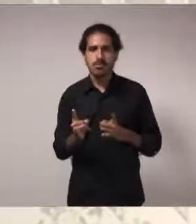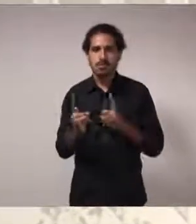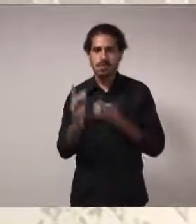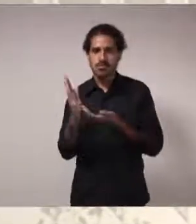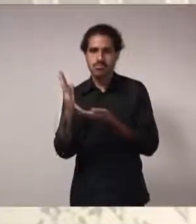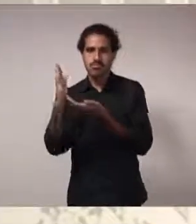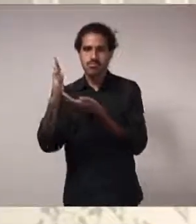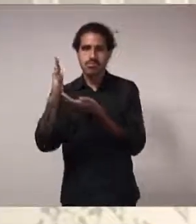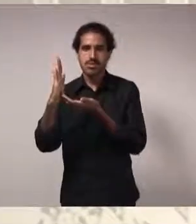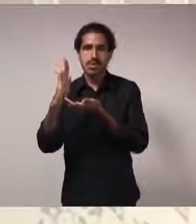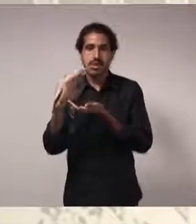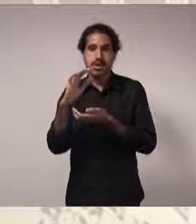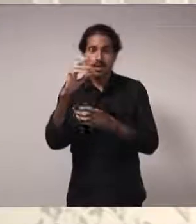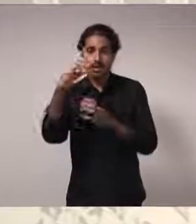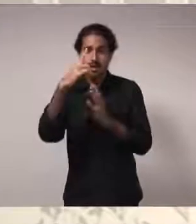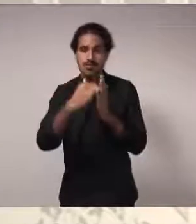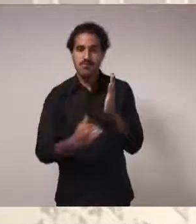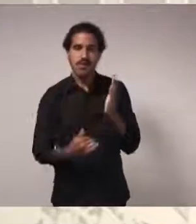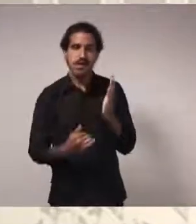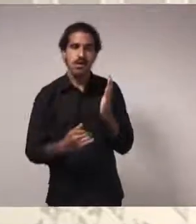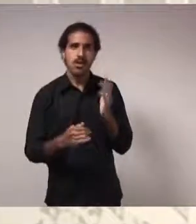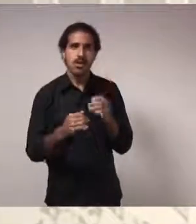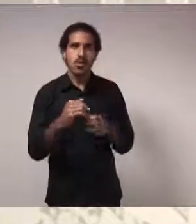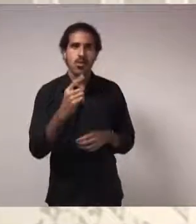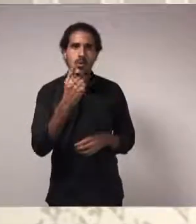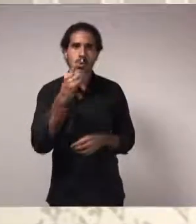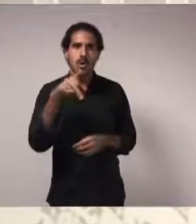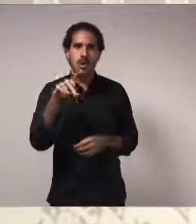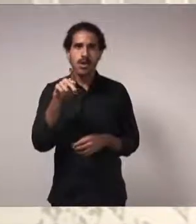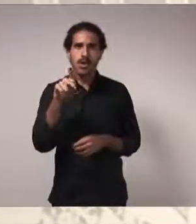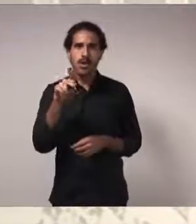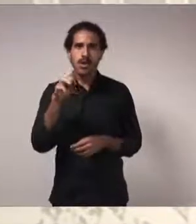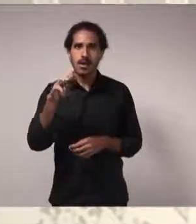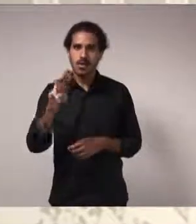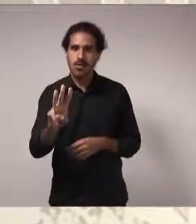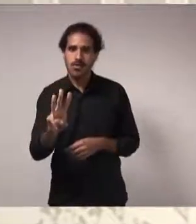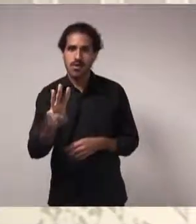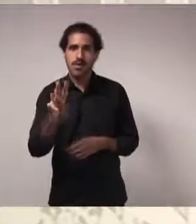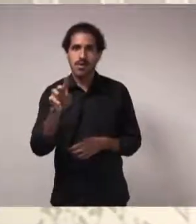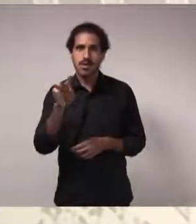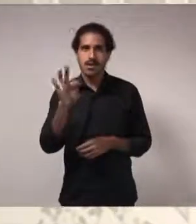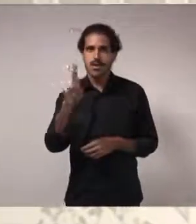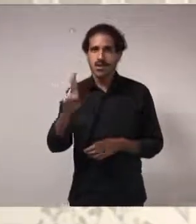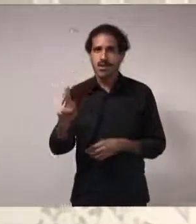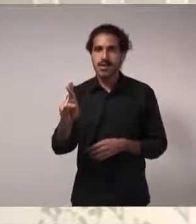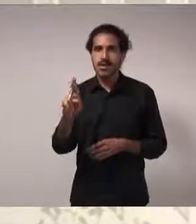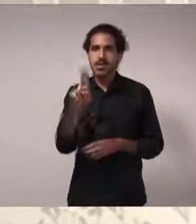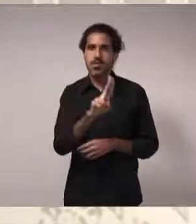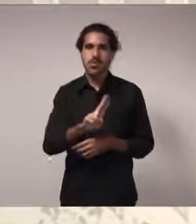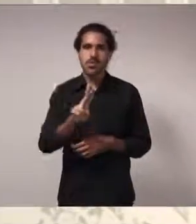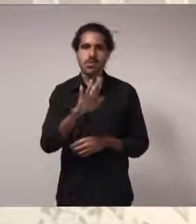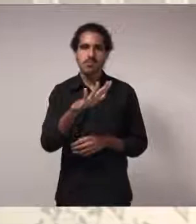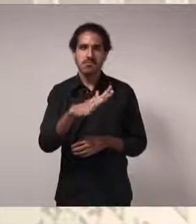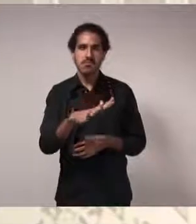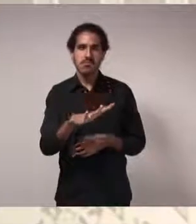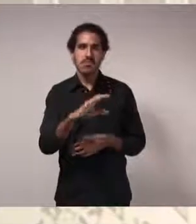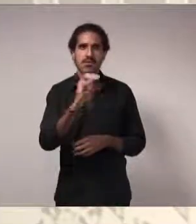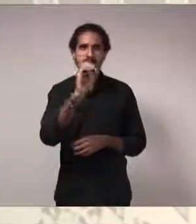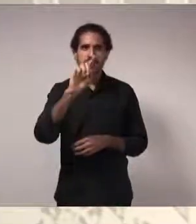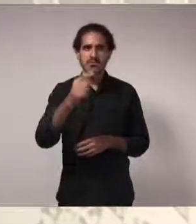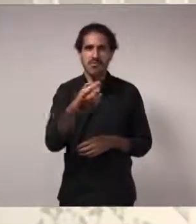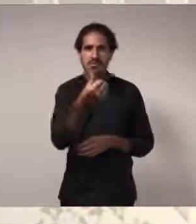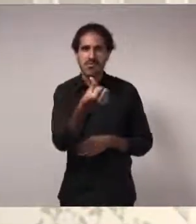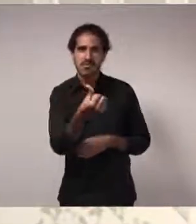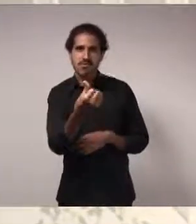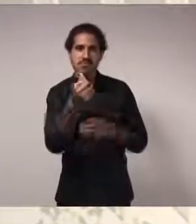reduzindo equipamentos antigos, que era da ordem de 1 kW por TR, para equipamentos que consomem aproximadamente 0,6